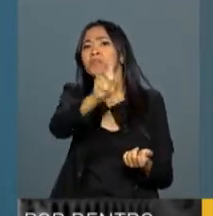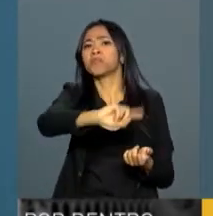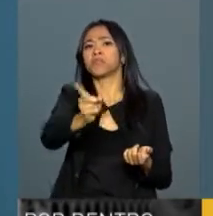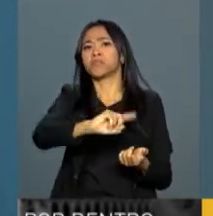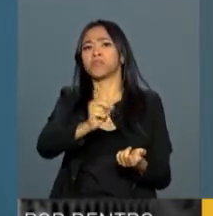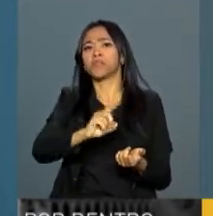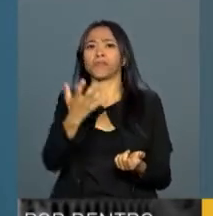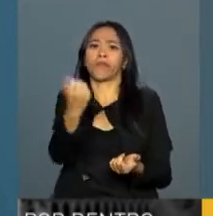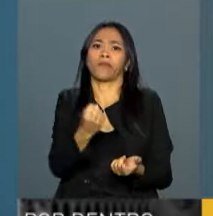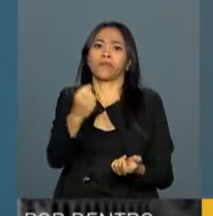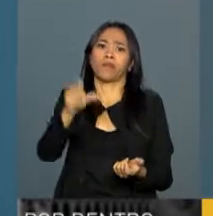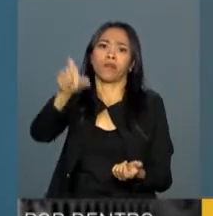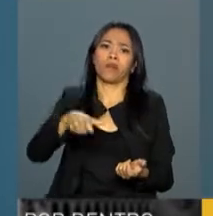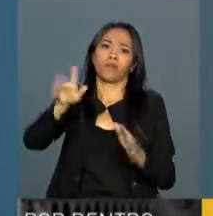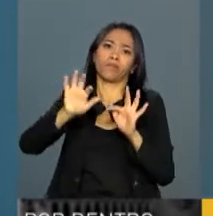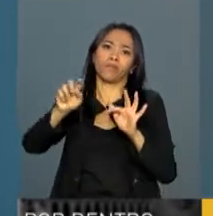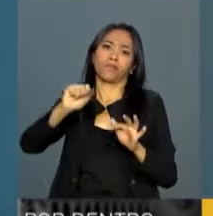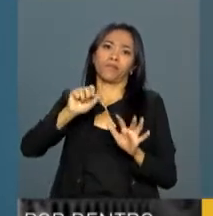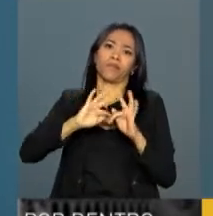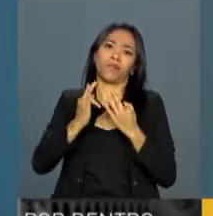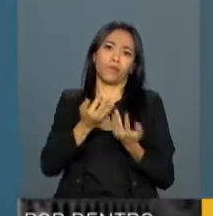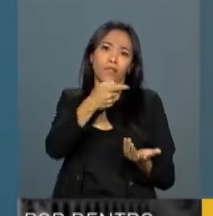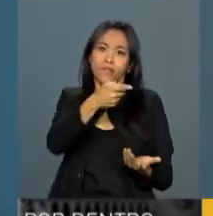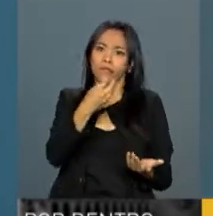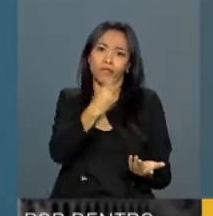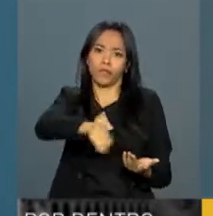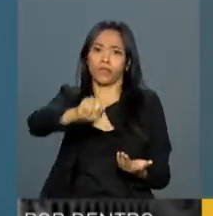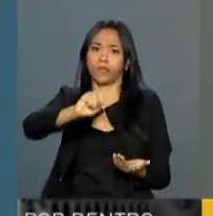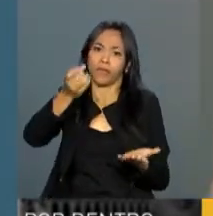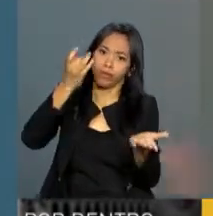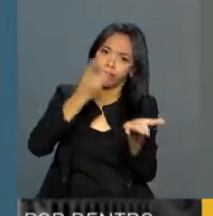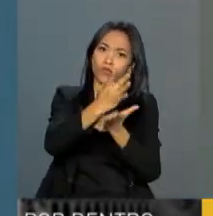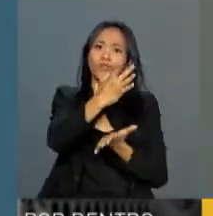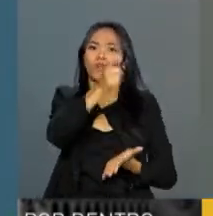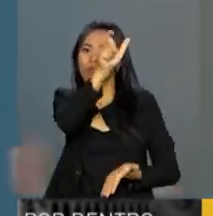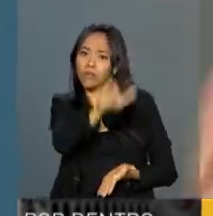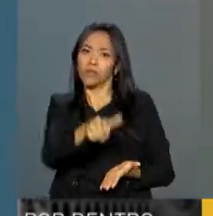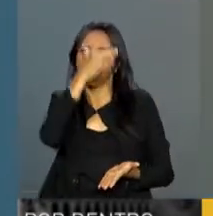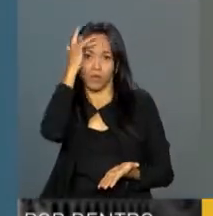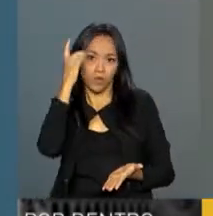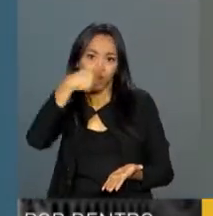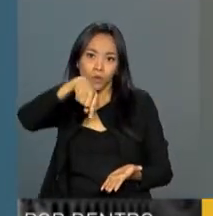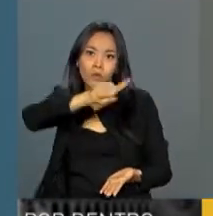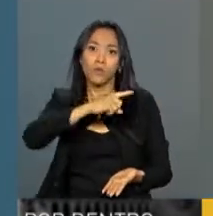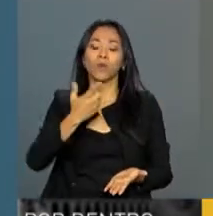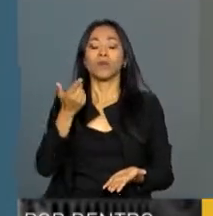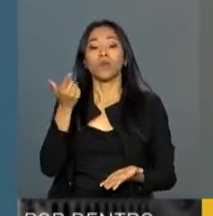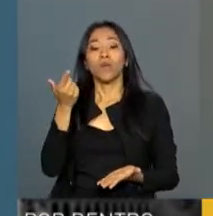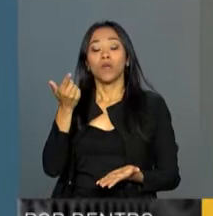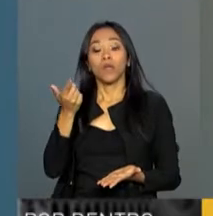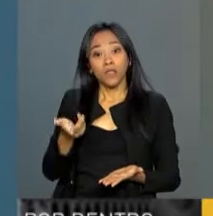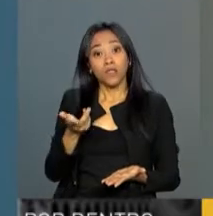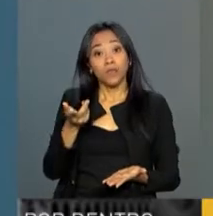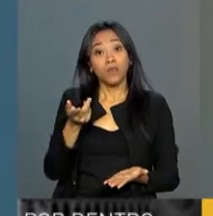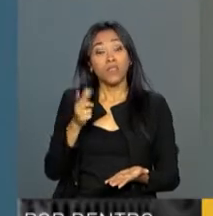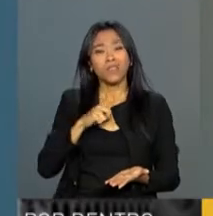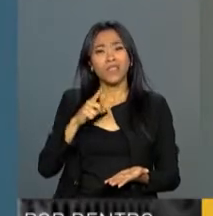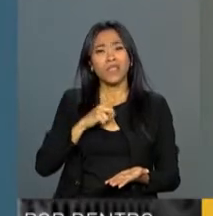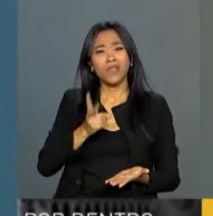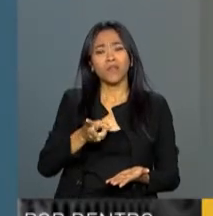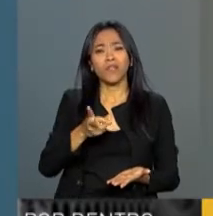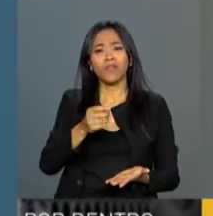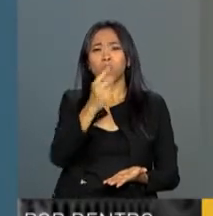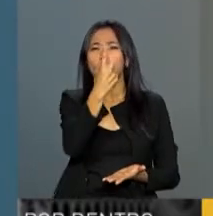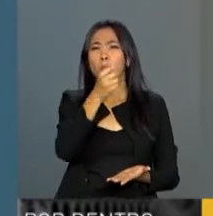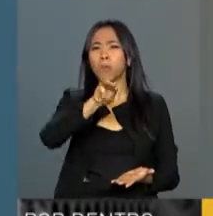deveriam estar no programa tinha uma renda muito maior do que declaravam nós conseguimos incluir a fila é bom consumir sempre teve um milhão de famílias